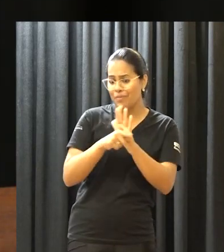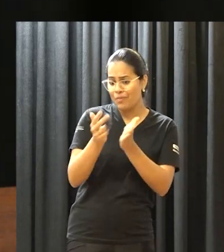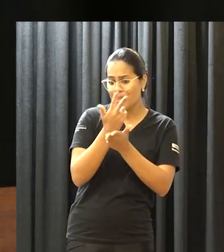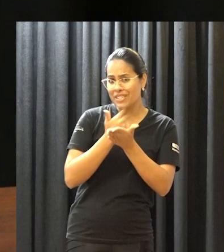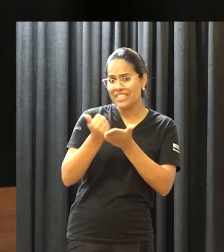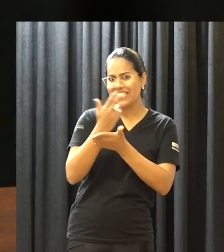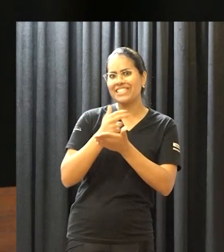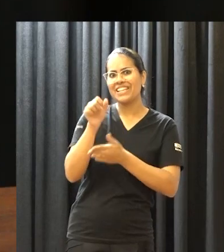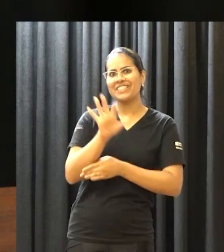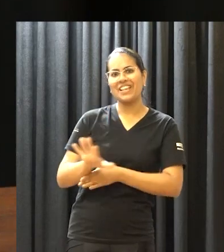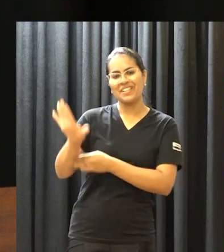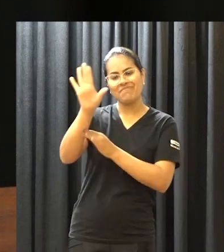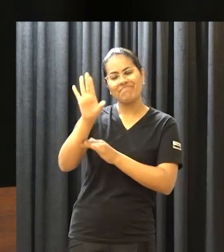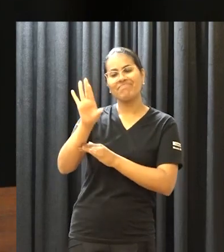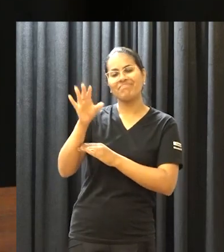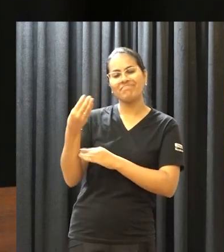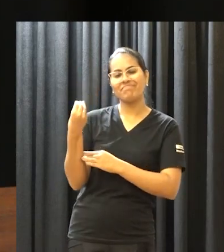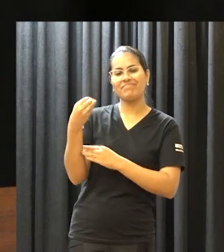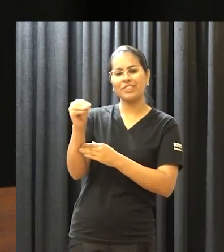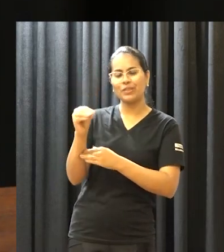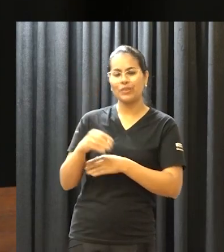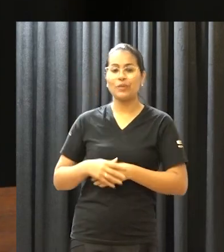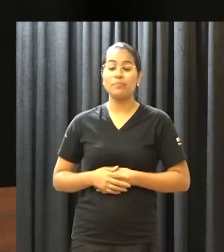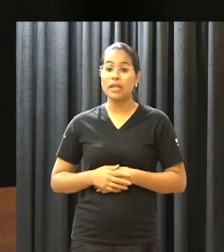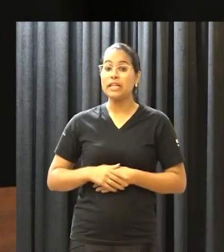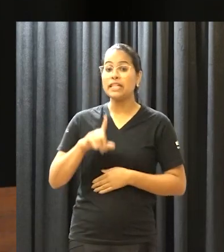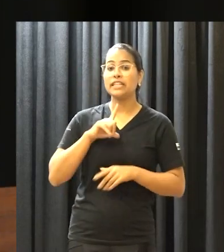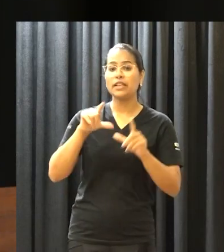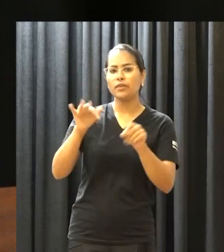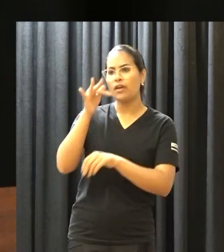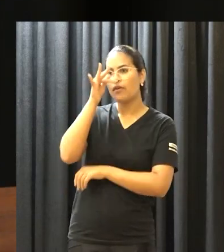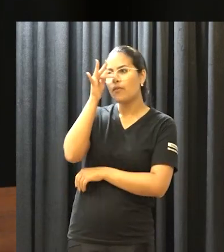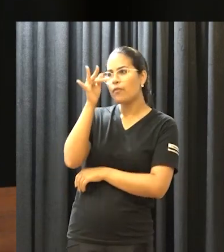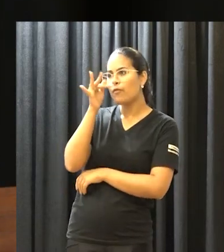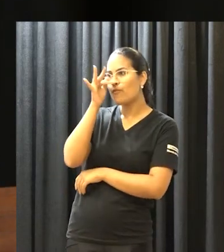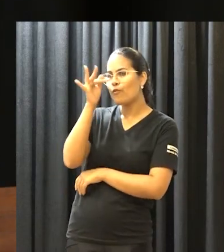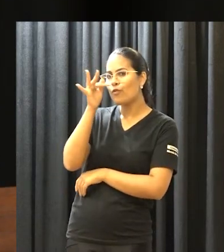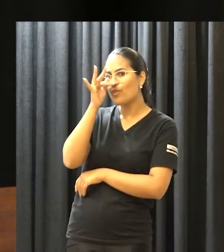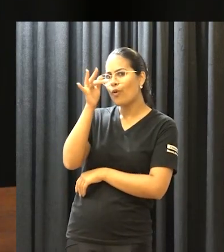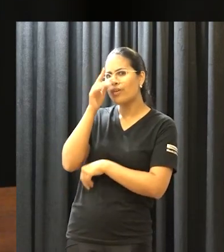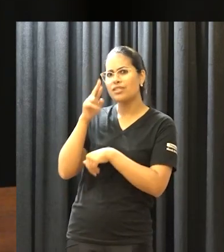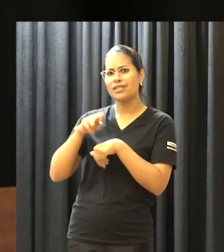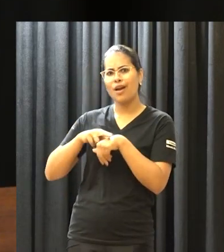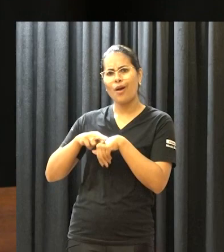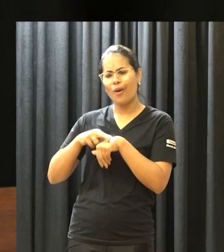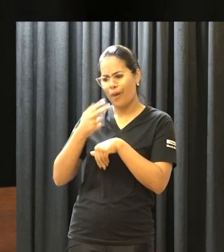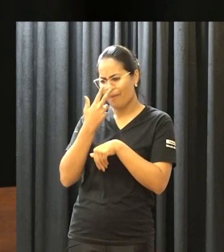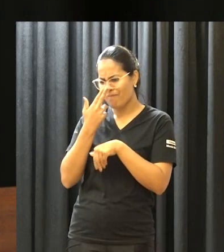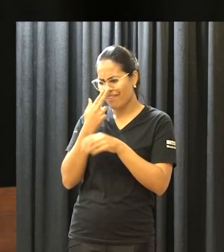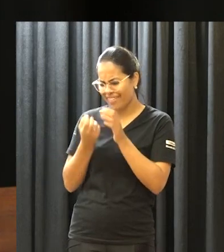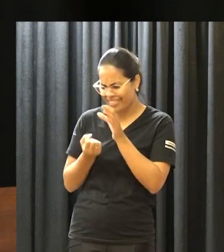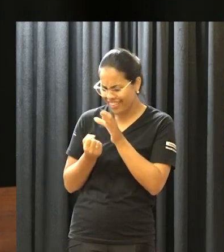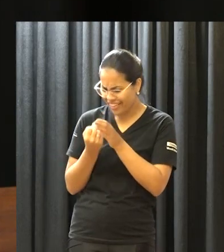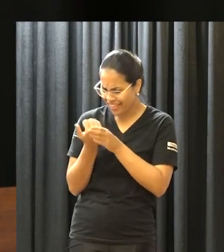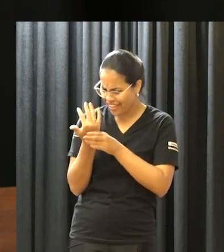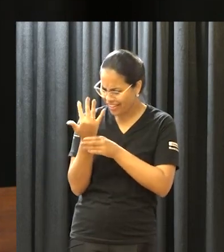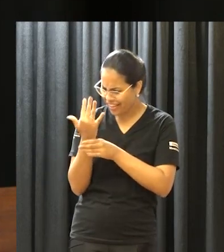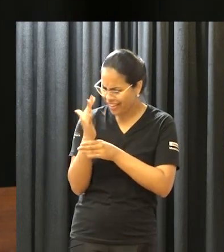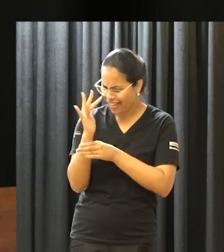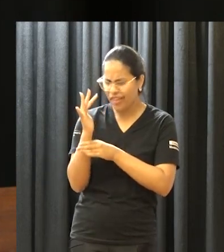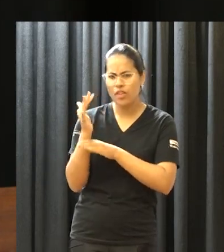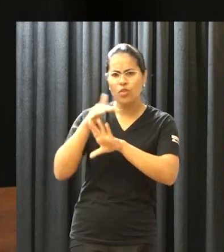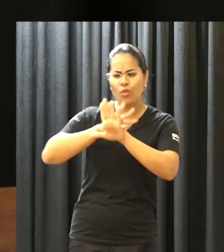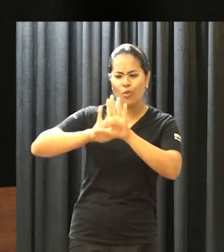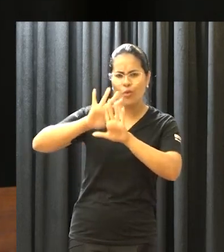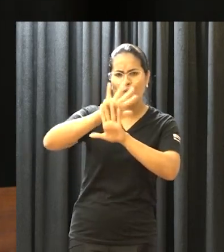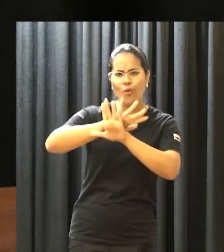essa imagem que eu disse que as flores roxas brotam ao fundo da imagem. Porque é um